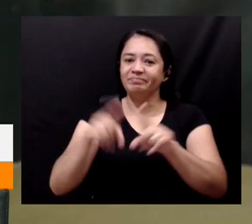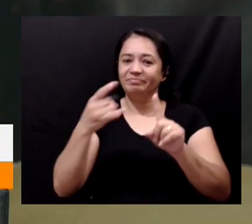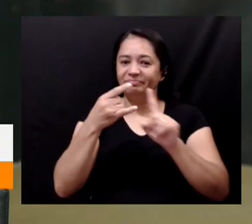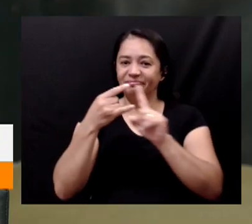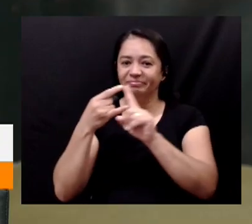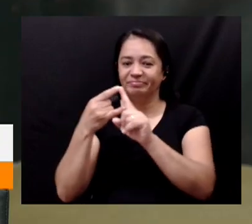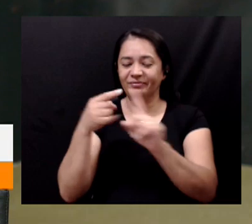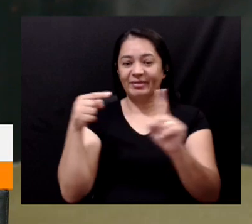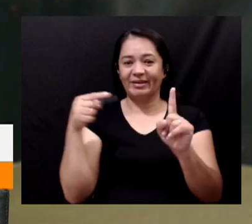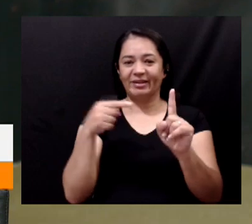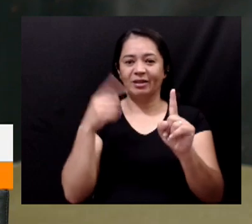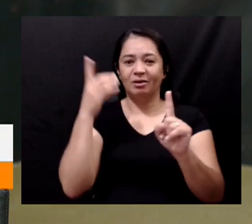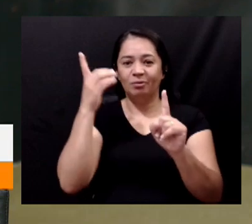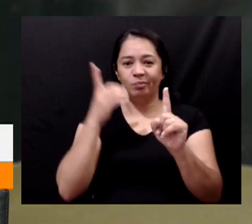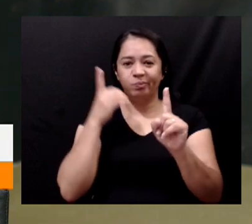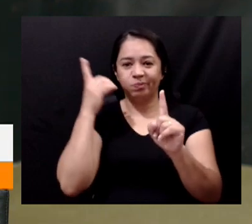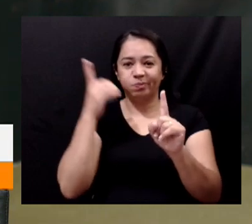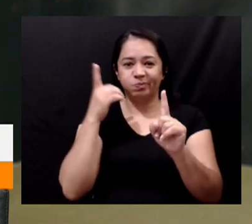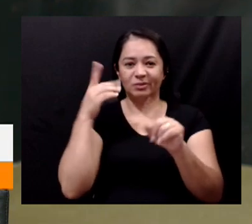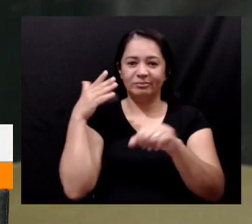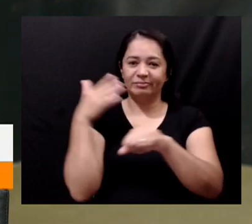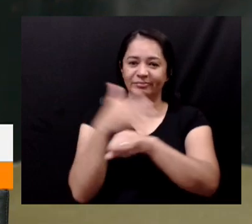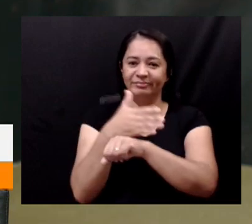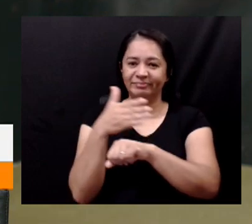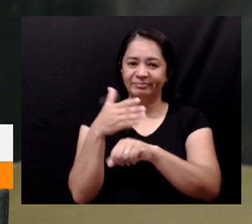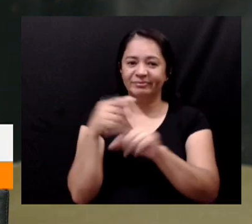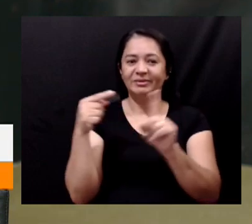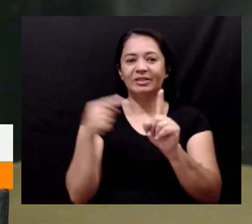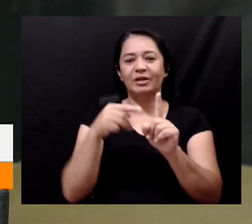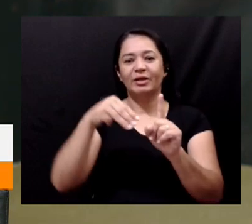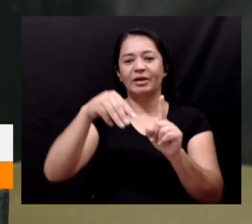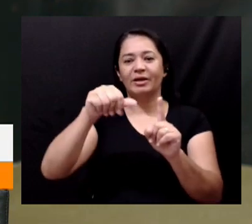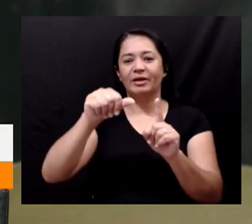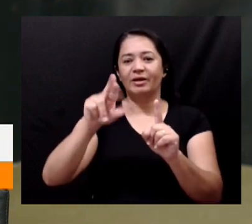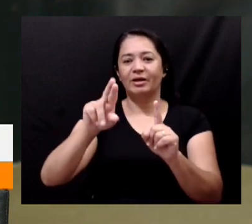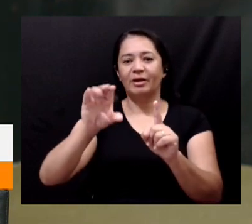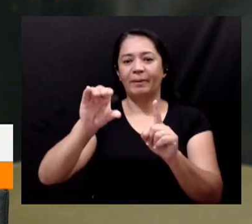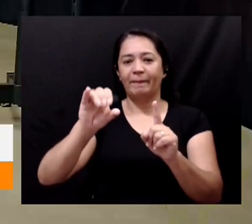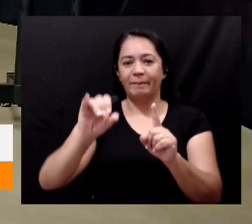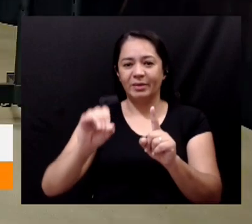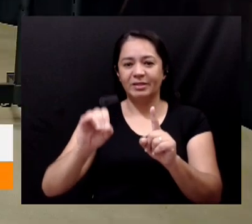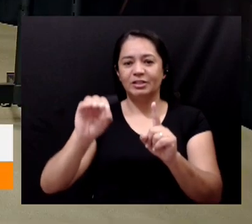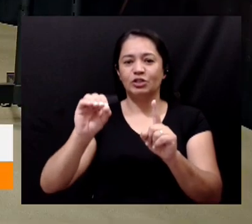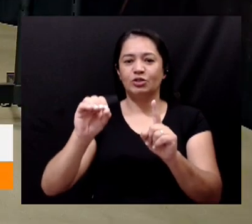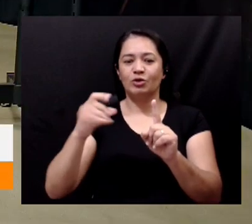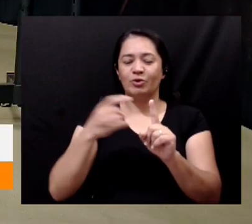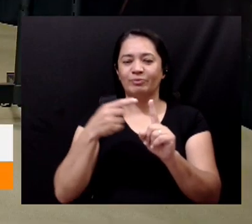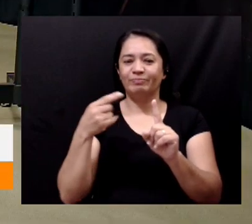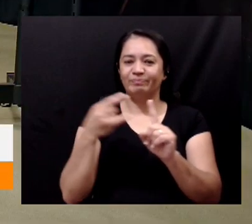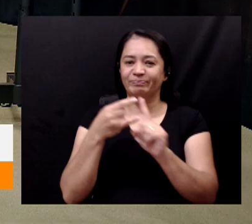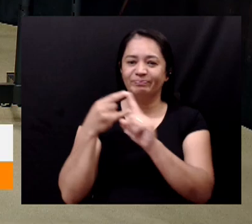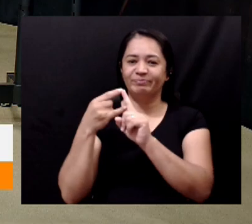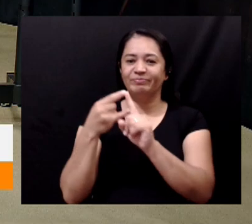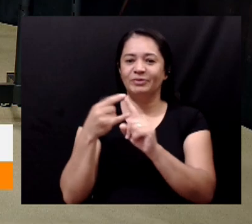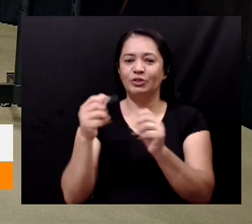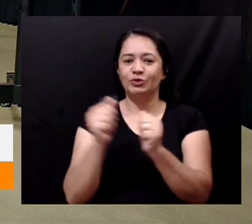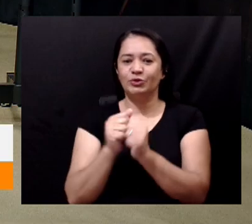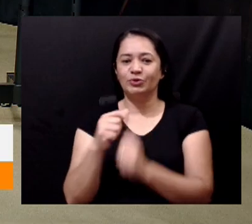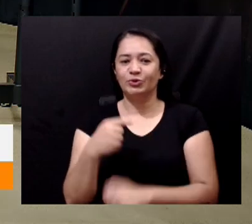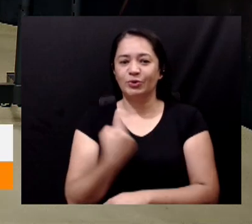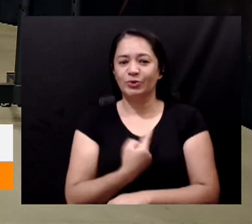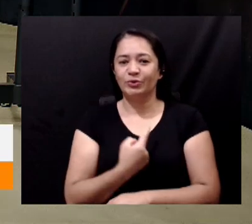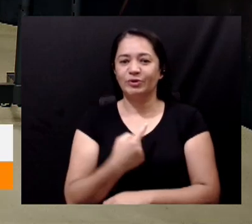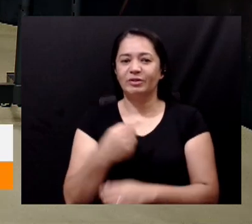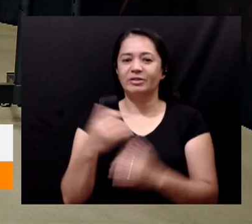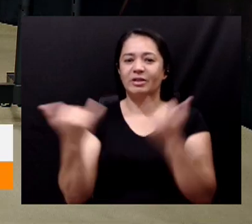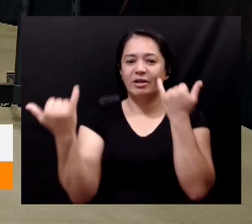a participação do advogado, né, Márcio Estival, diretamente pelo Zoom com a gente, trazendo